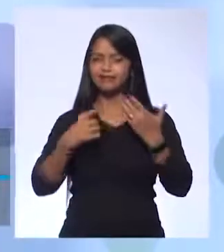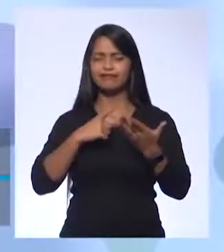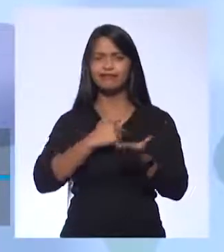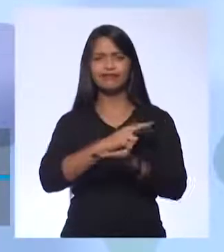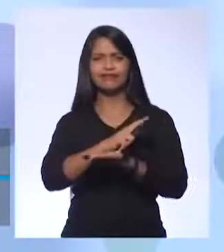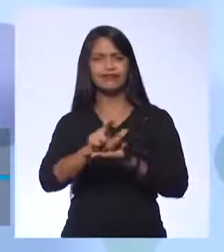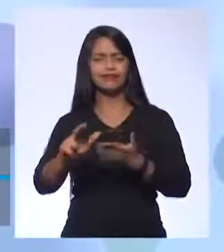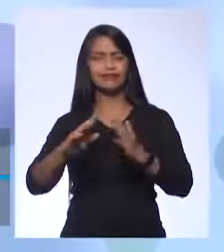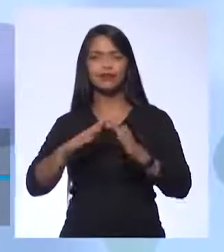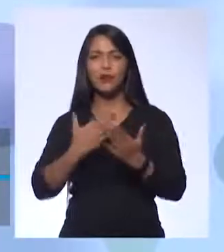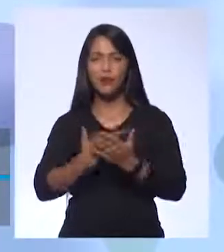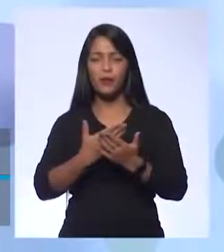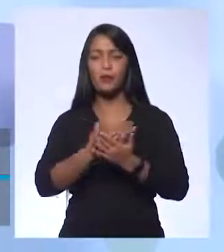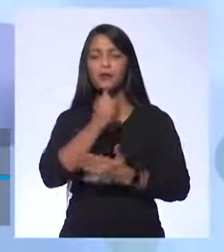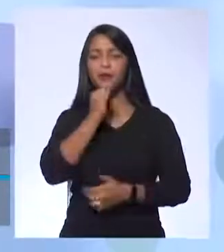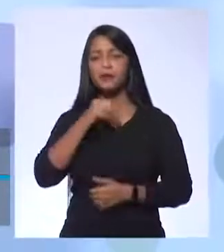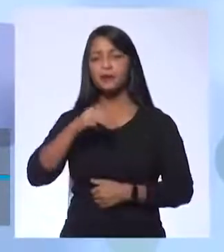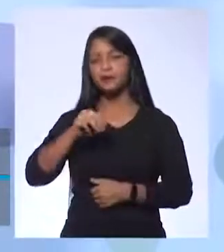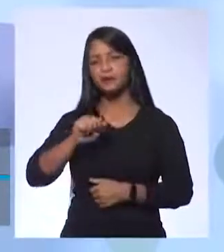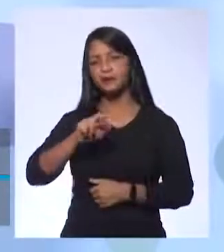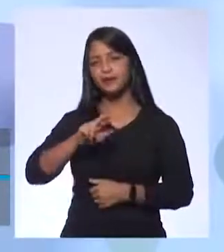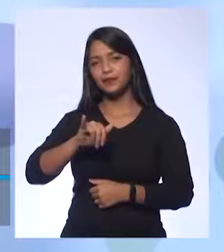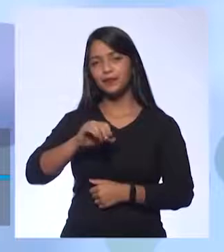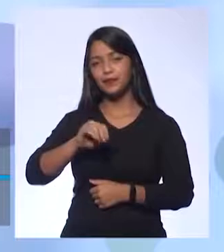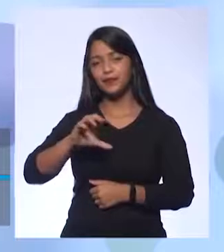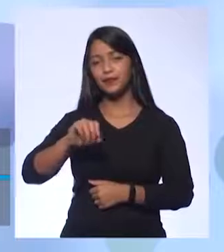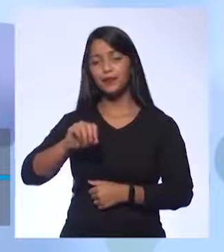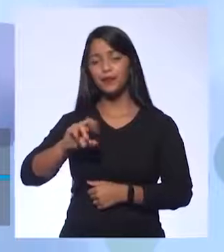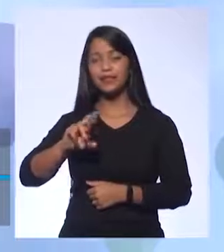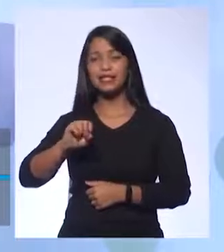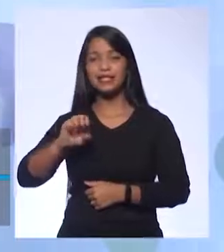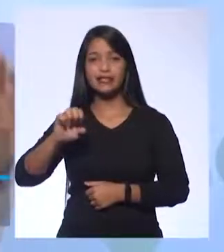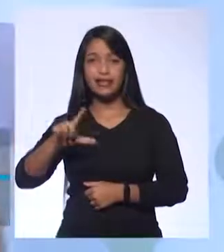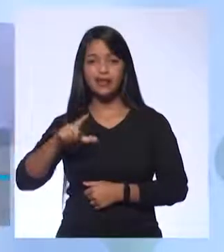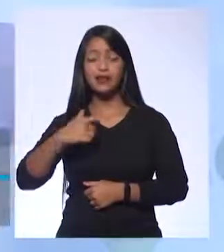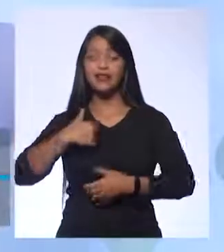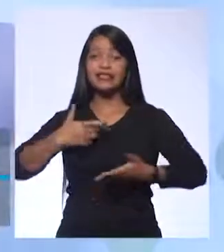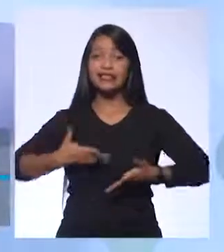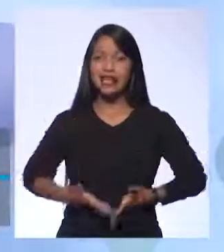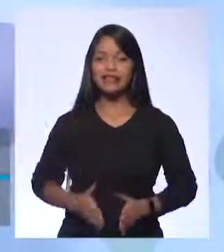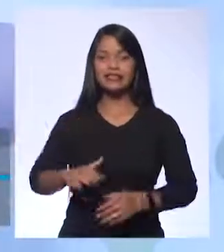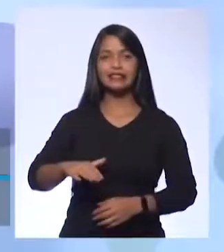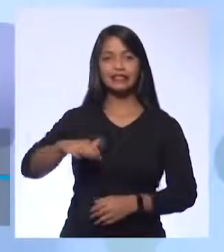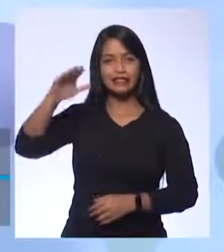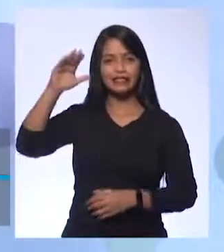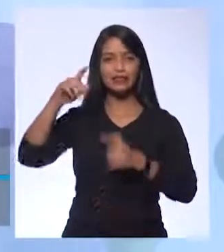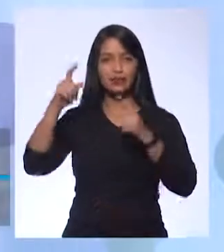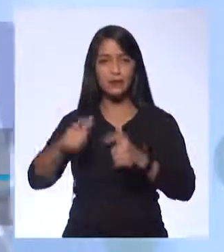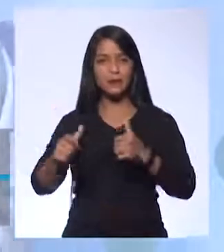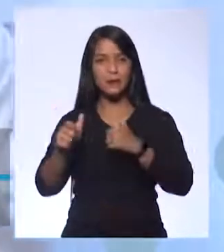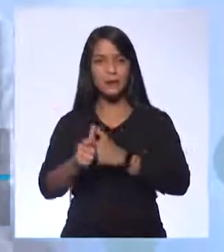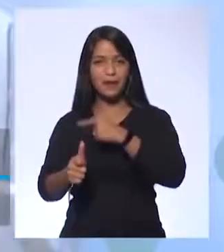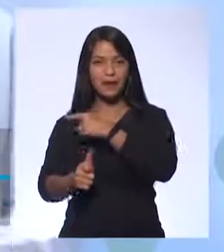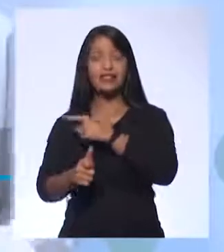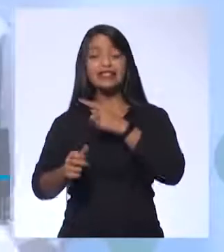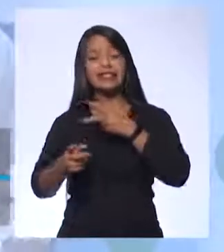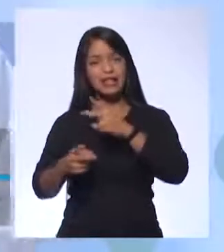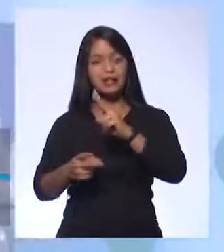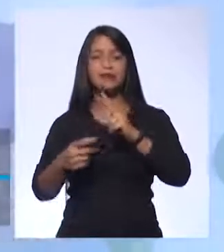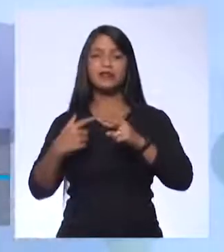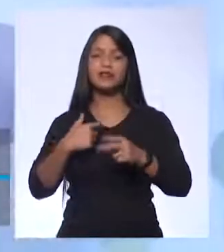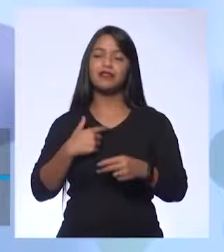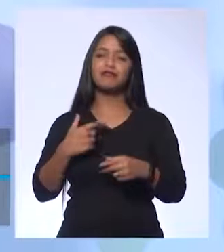aqui, que são escolas que, como eu nasci e cresci aí na região, a gente sempre passa em frente, passa próximo, né? E fica feliz, a gente se sente